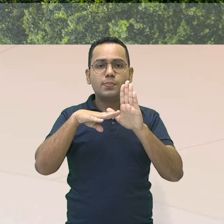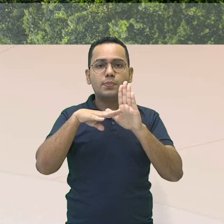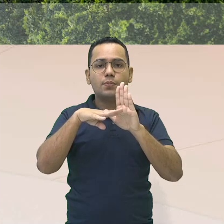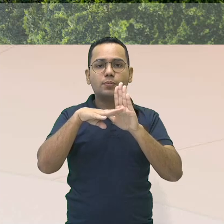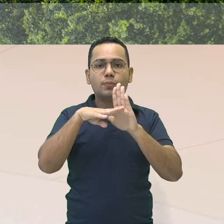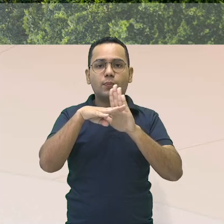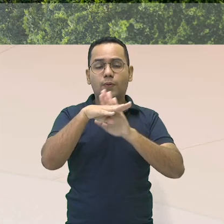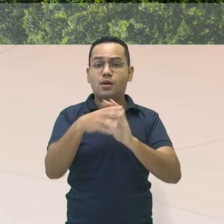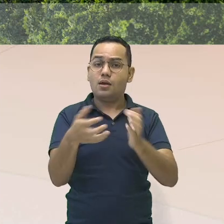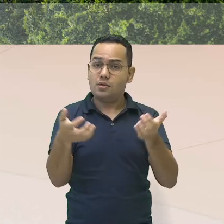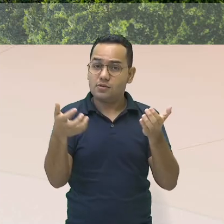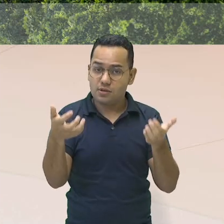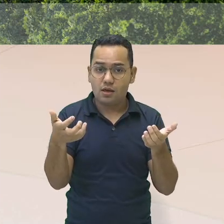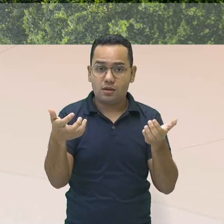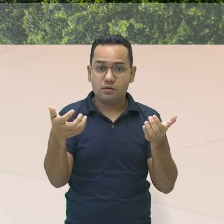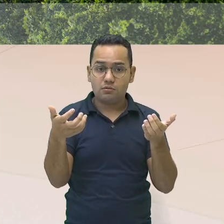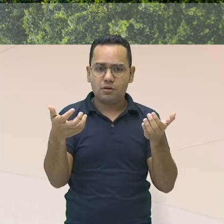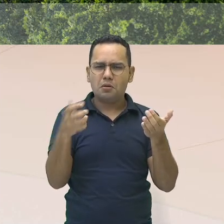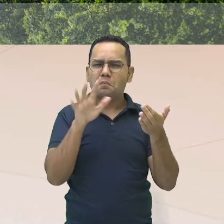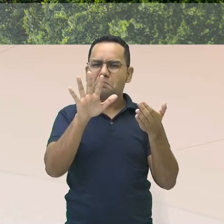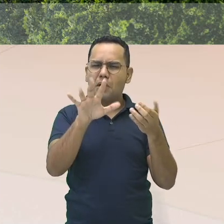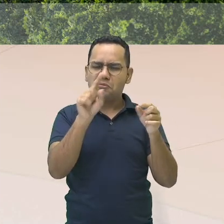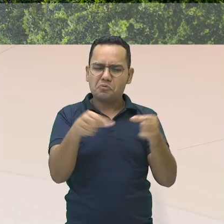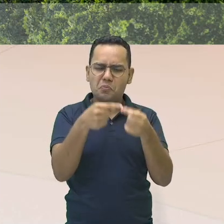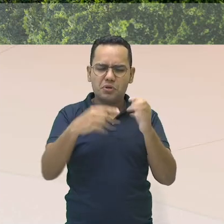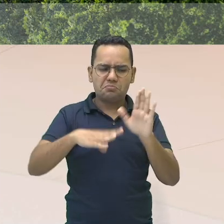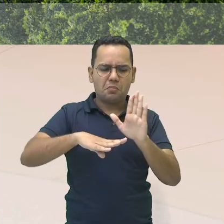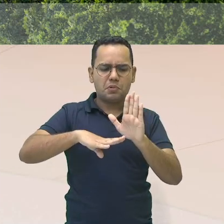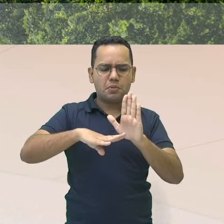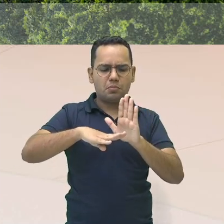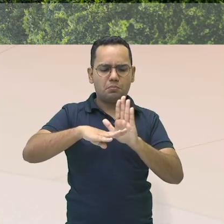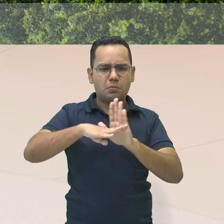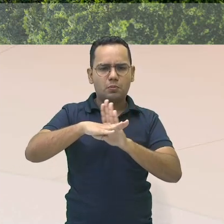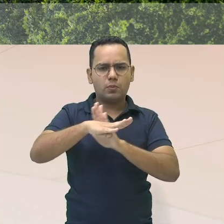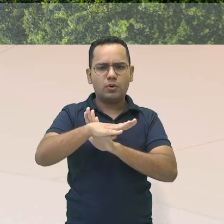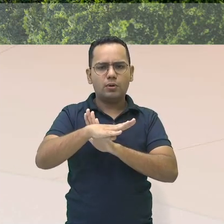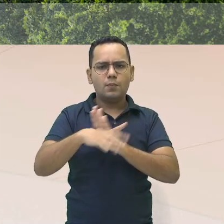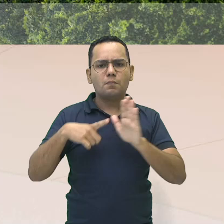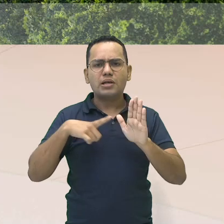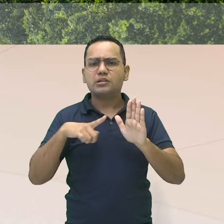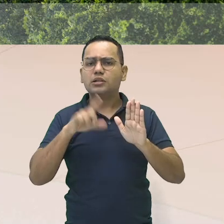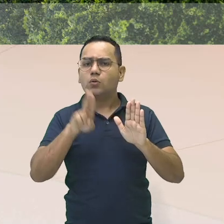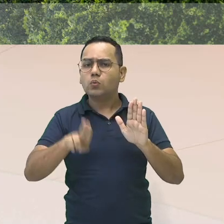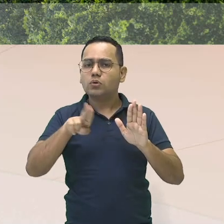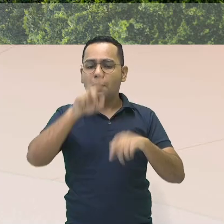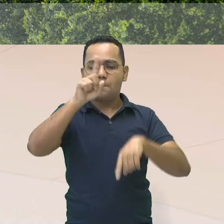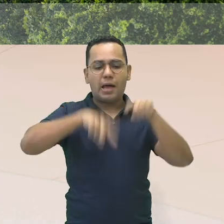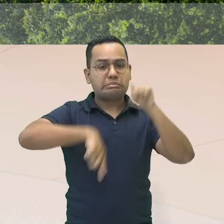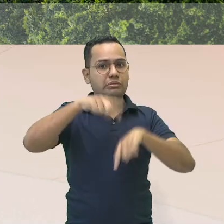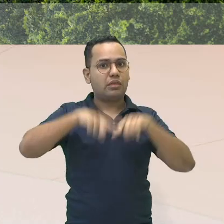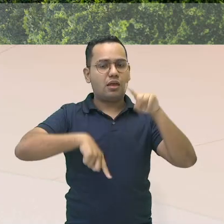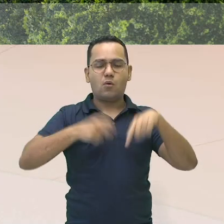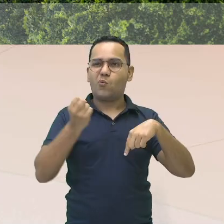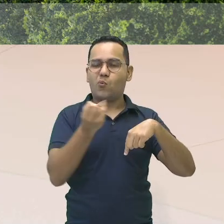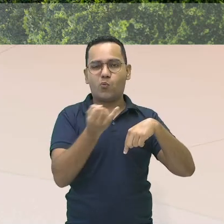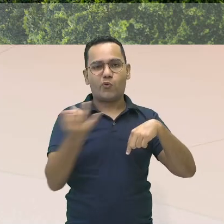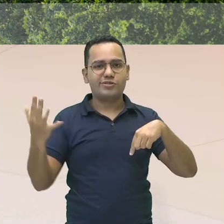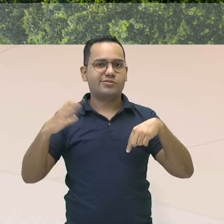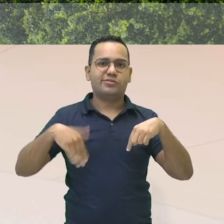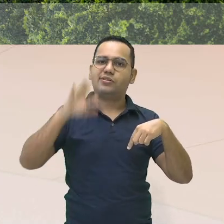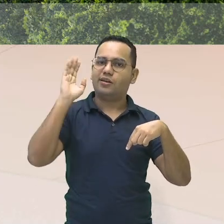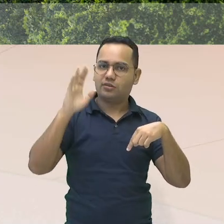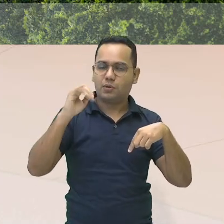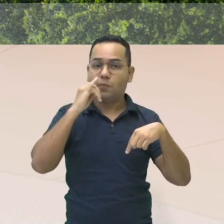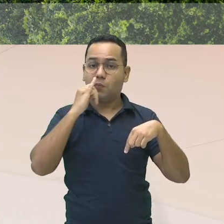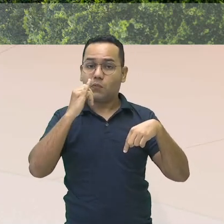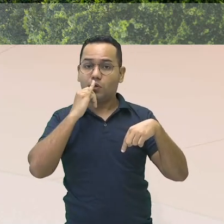tá certo? E esse crescimento contínuo, ele só é atingido quando você usa mais recursos naturais, quando você produz mais mercadorias, quando